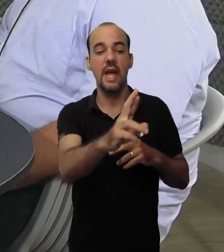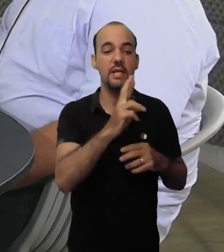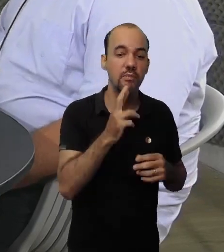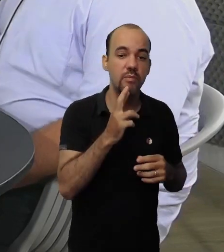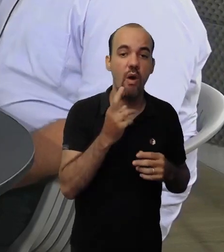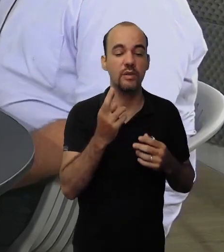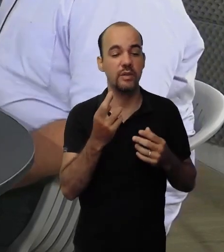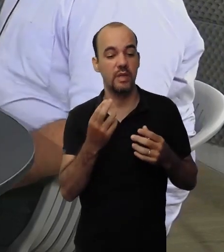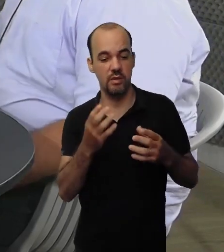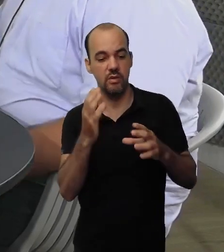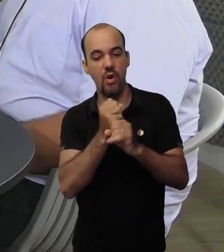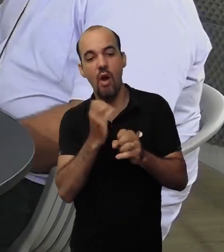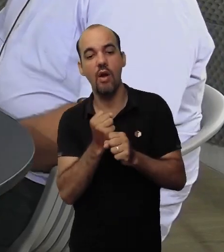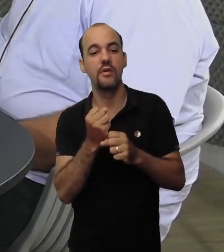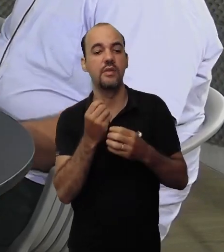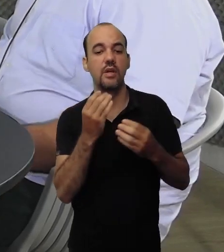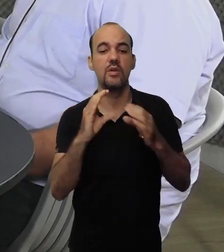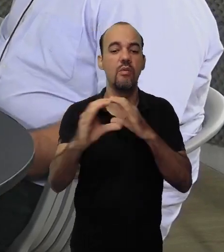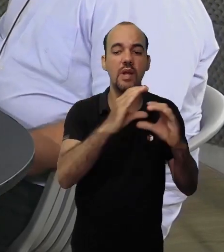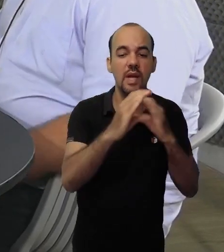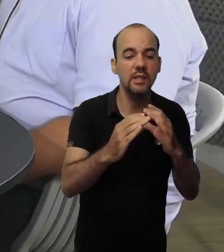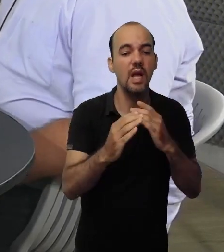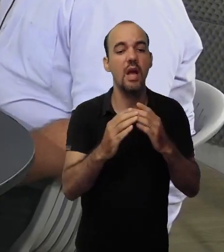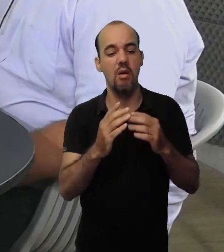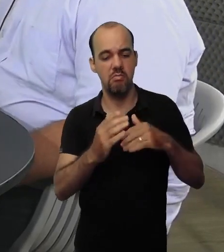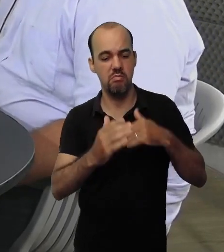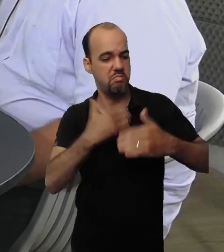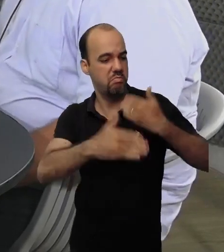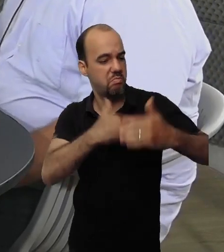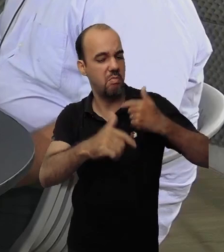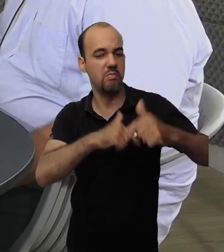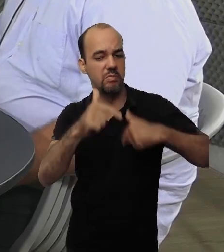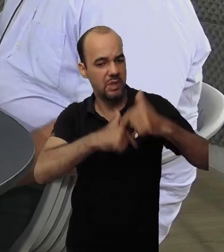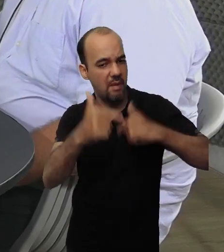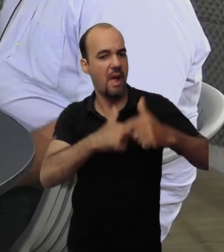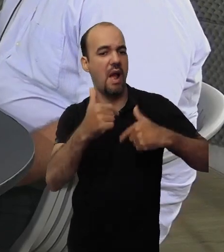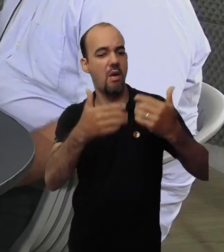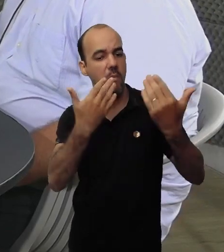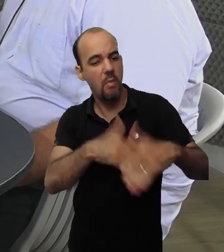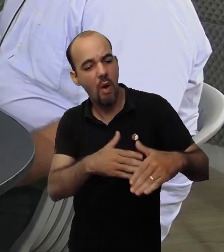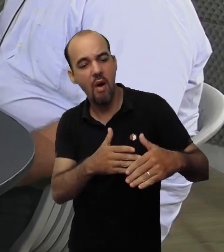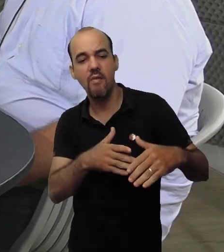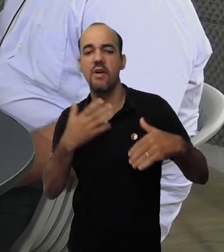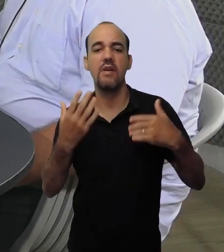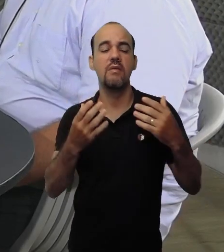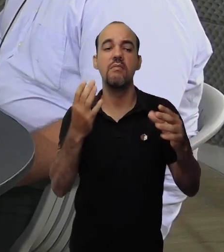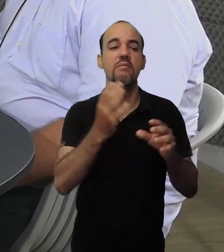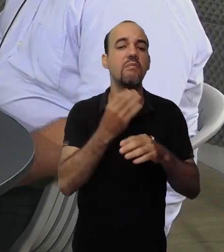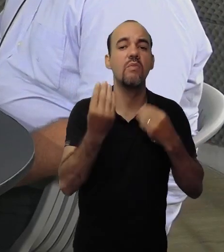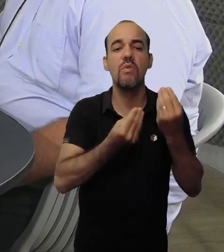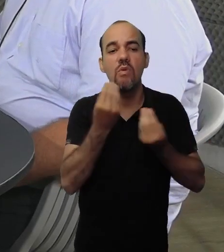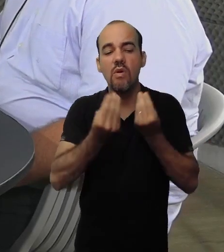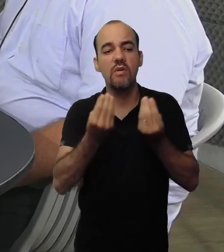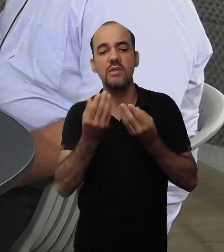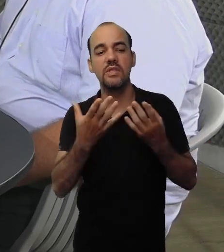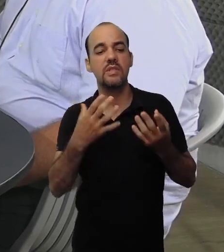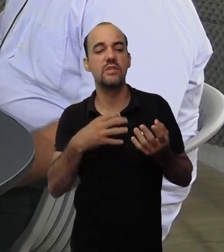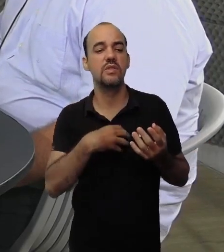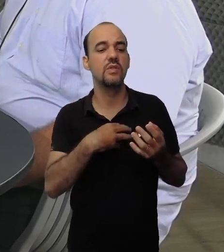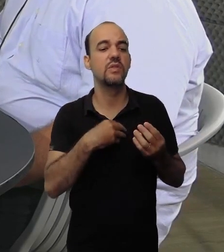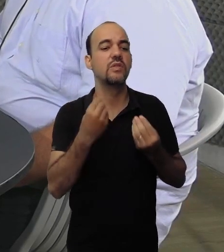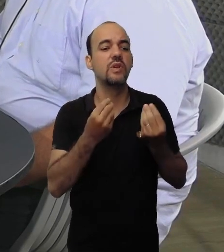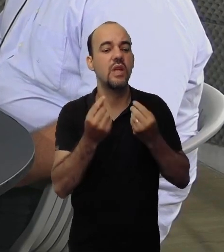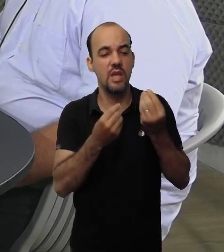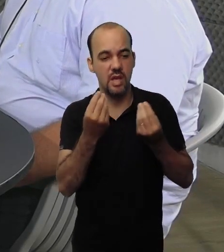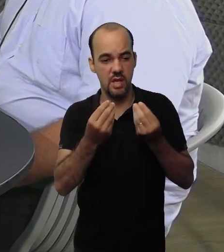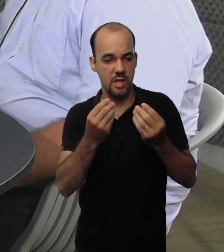essa comunicação, ter todo esse envolvimento? E aí também vai para a professora Luciana, né? E qual é a expectativa de resultado